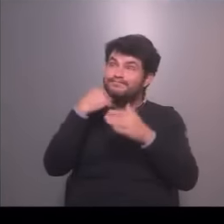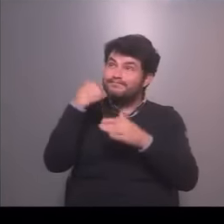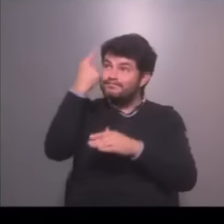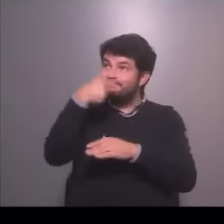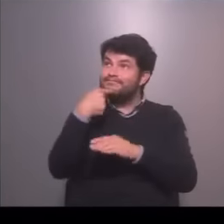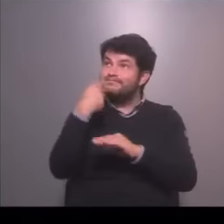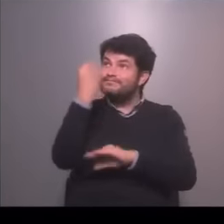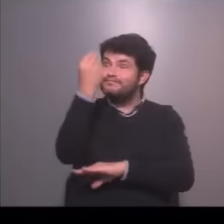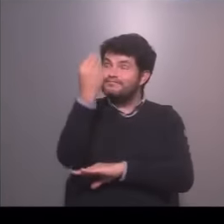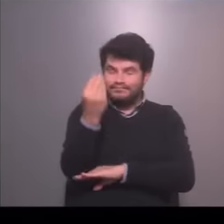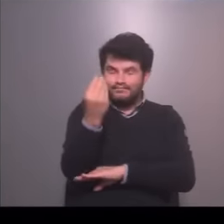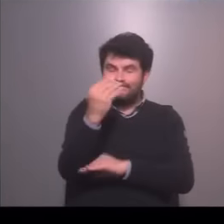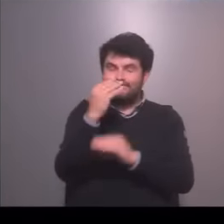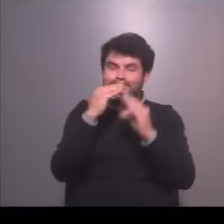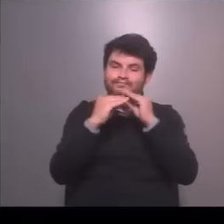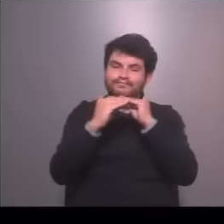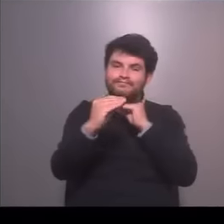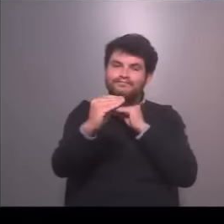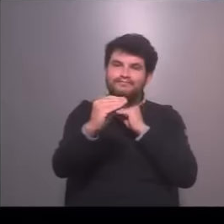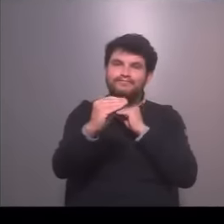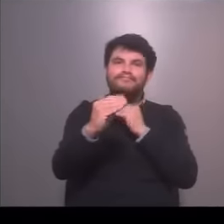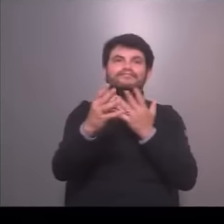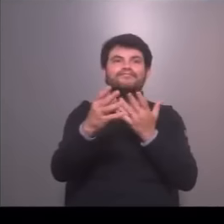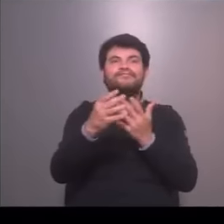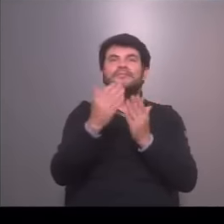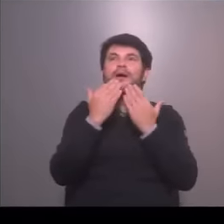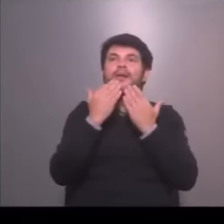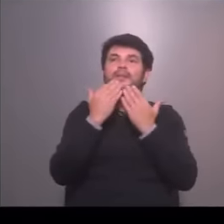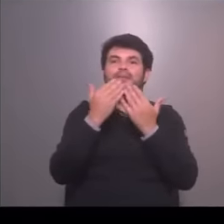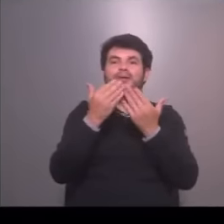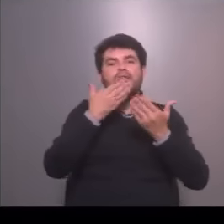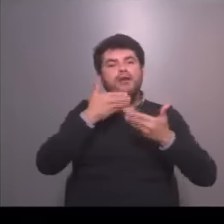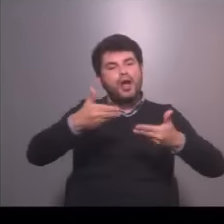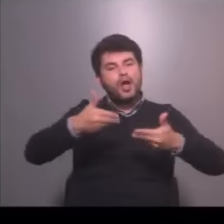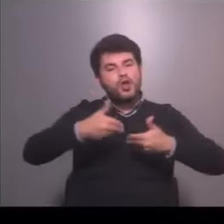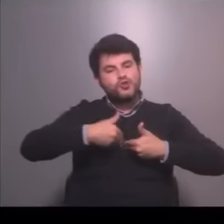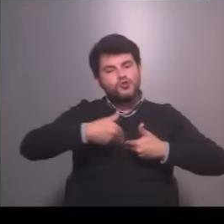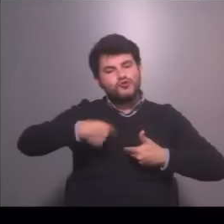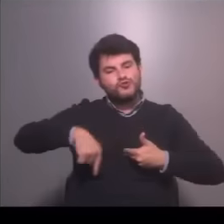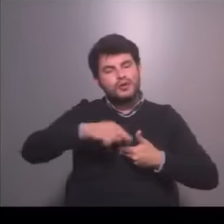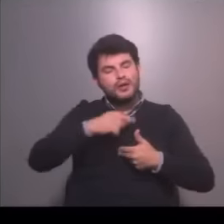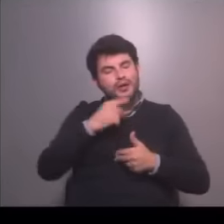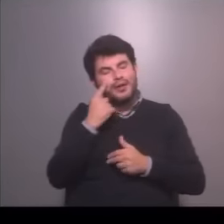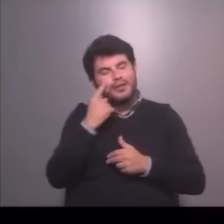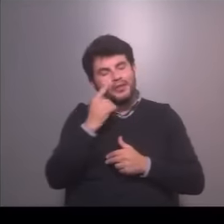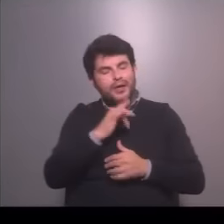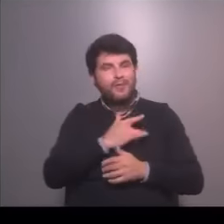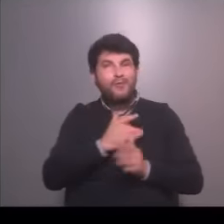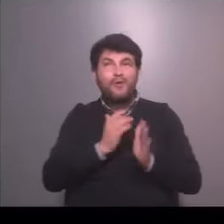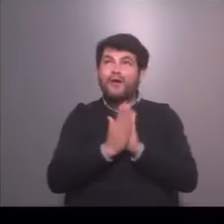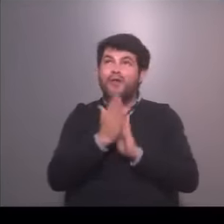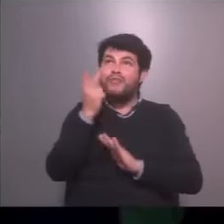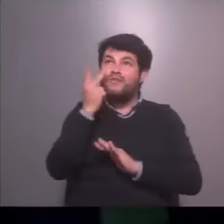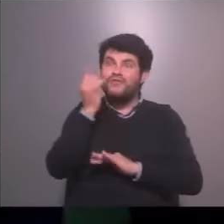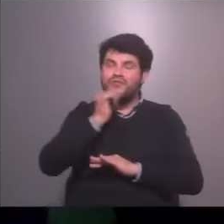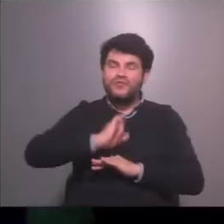Deus. Por isso, fixando o nosso olhar na sua imagem, em